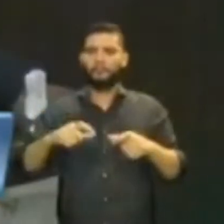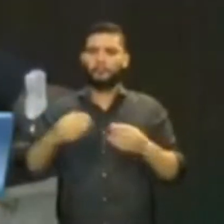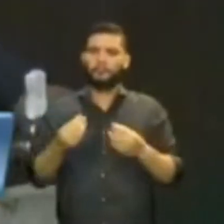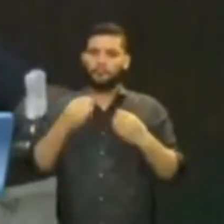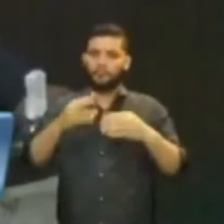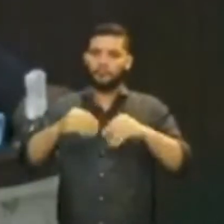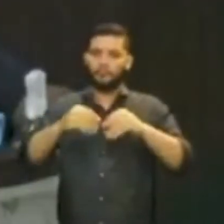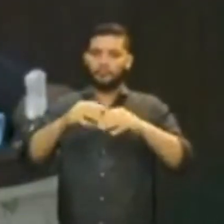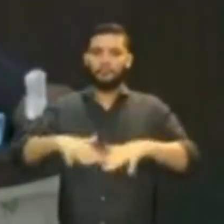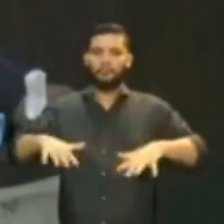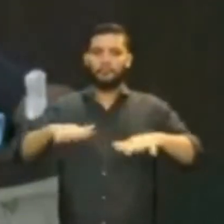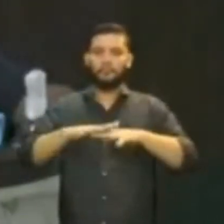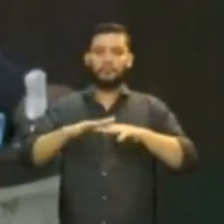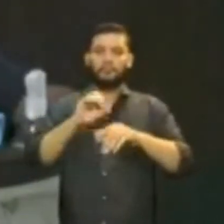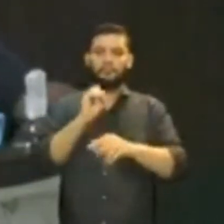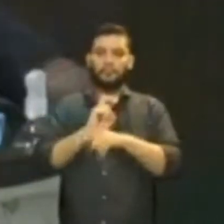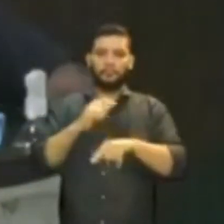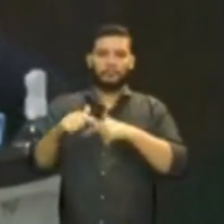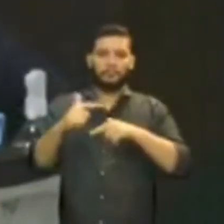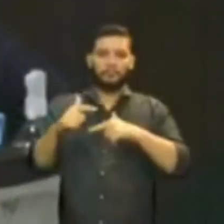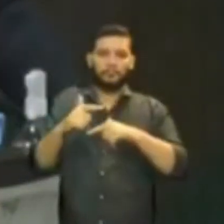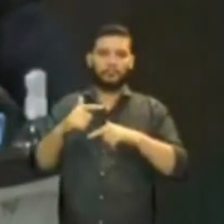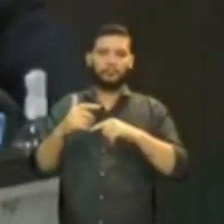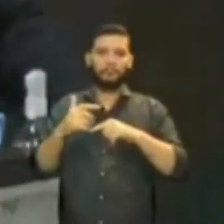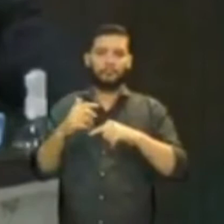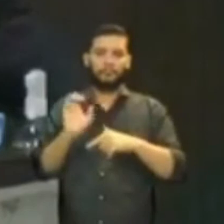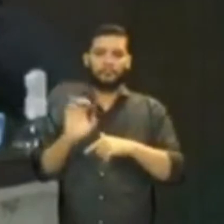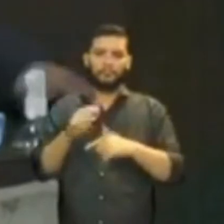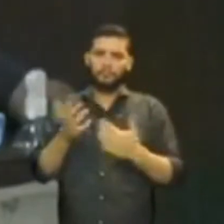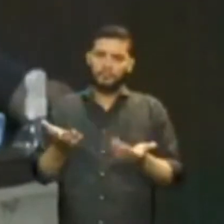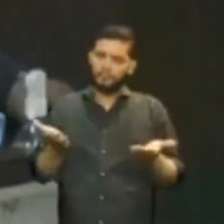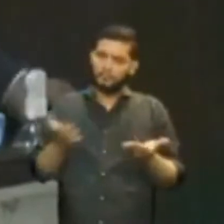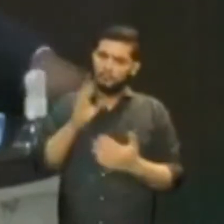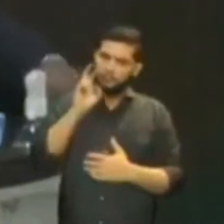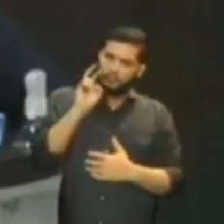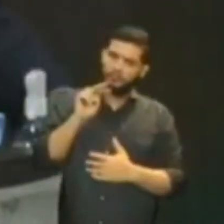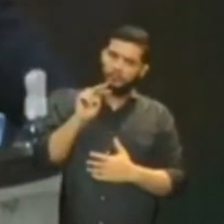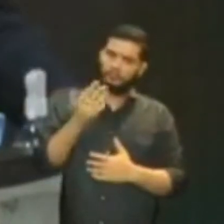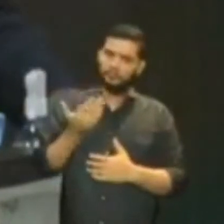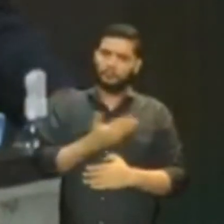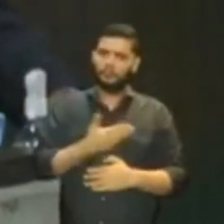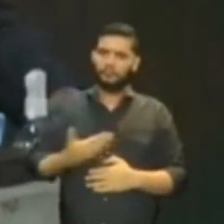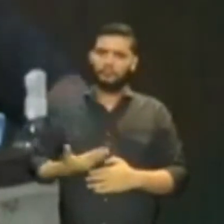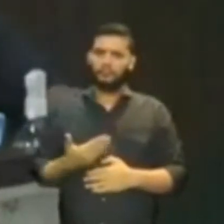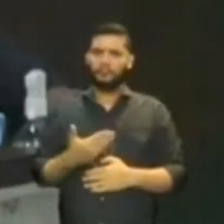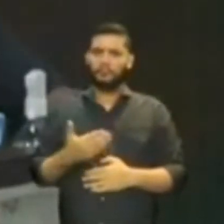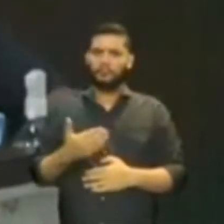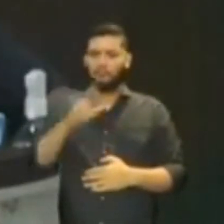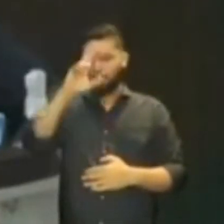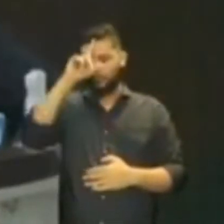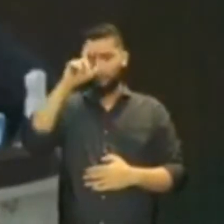trazer emprego para o município de Caucaia. Mas, pelo que eu estou vendo, o governo do estado já começou com o pé